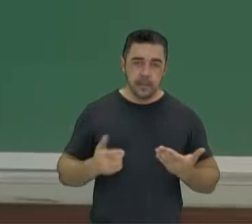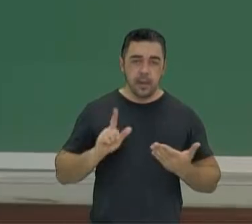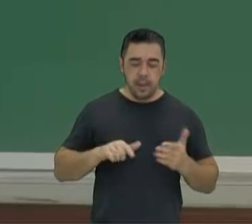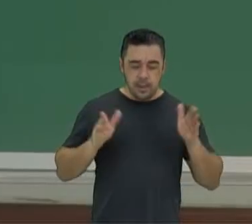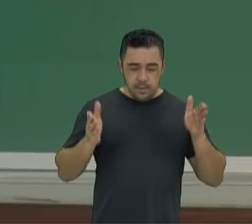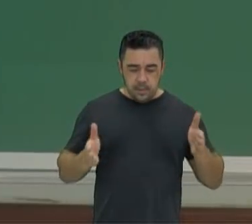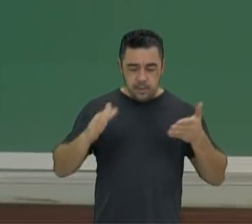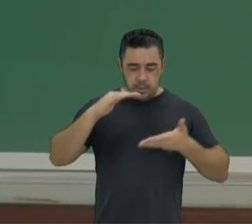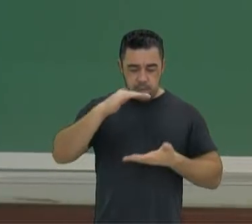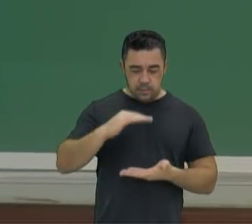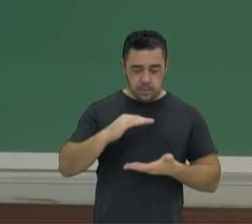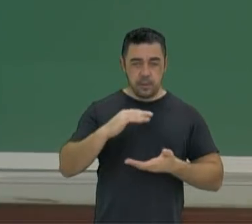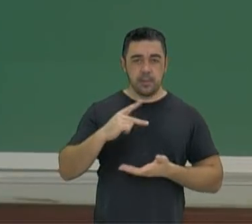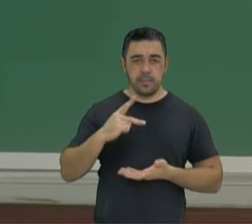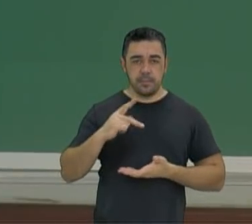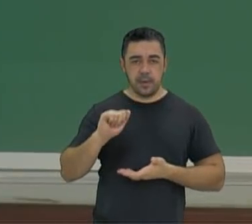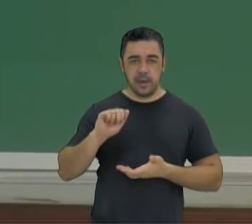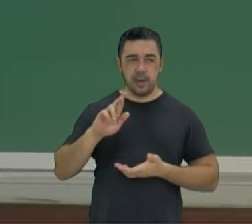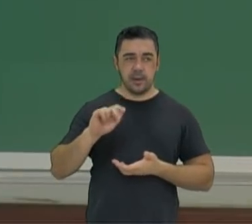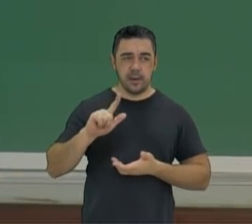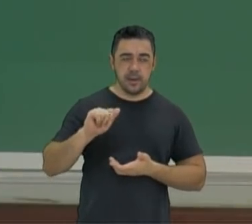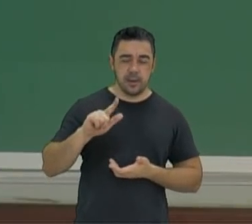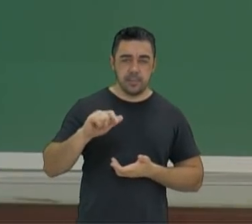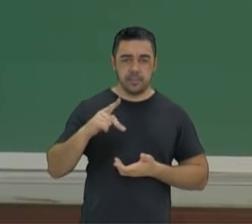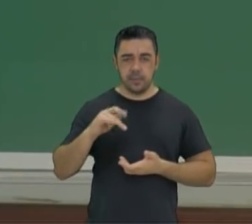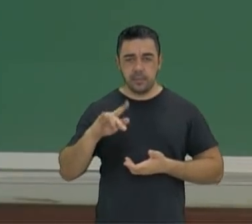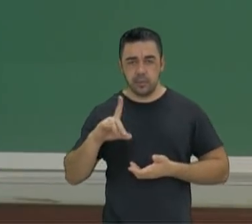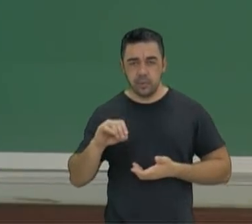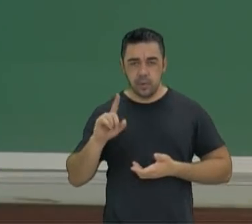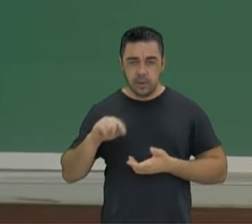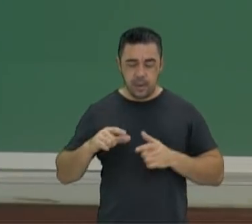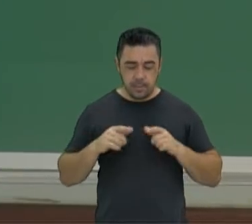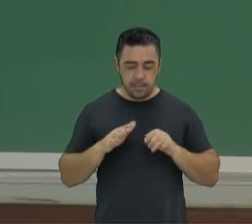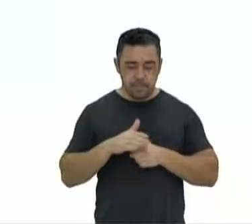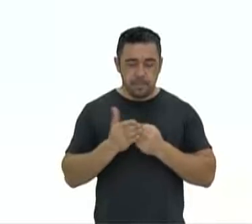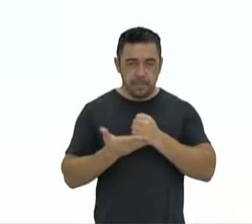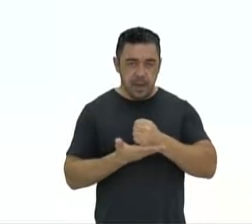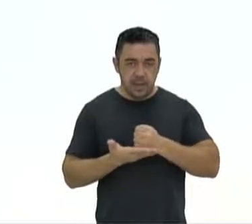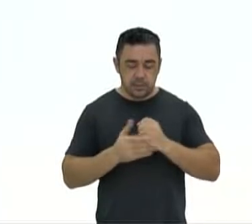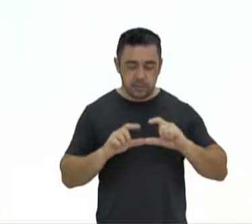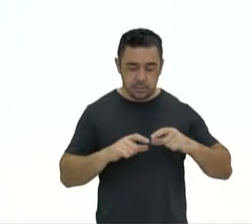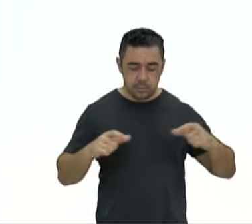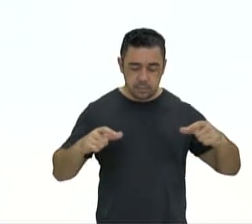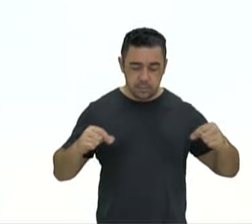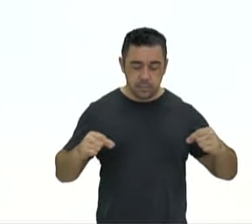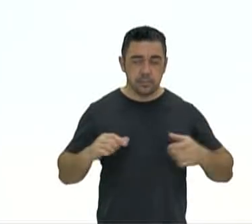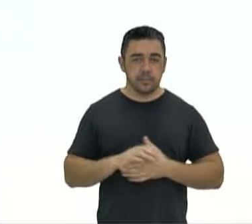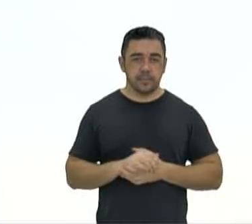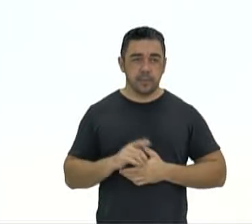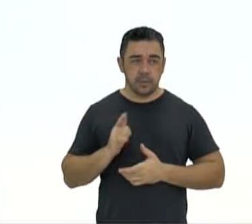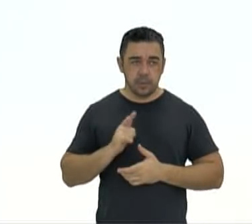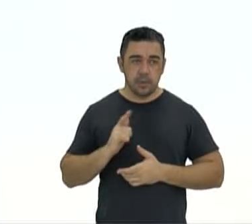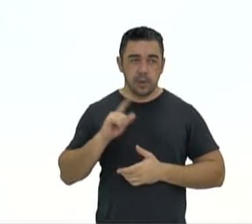Paralelepípedos são prismas de bases que são paralelogramos. Mas o que acontece? Eu tenho paralelepípedo reto